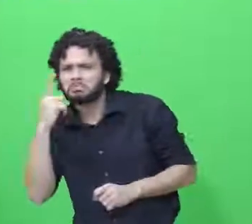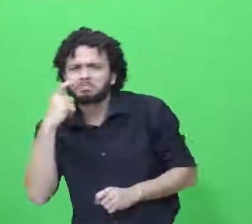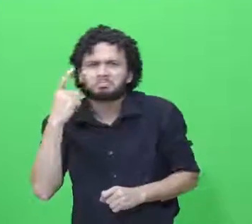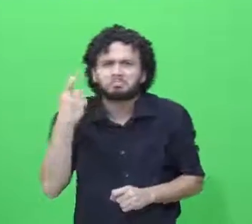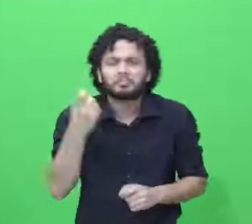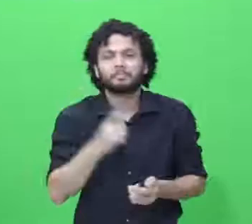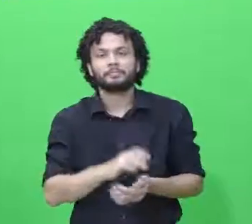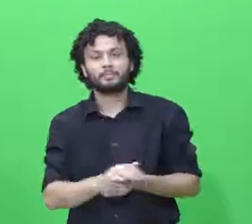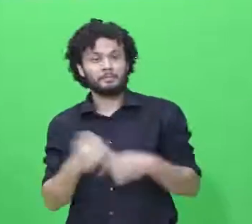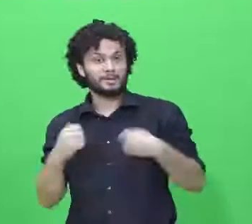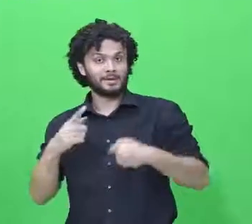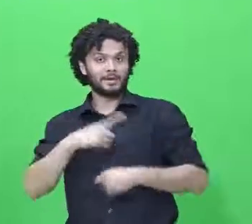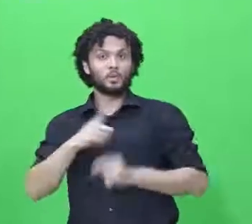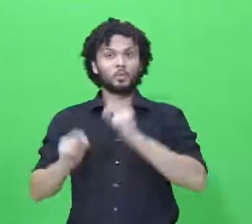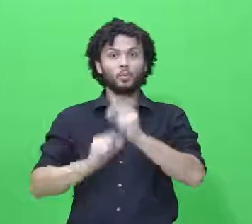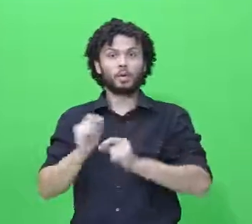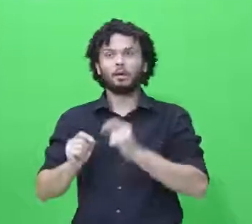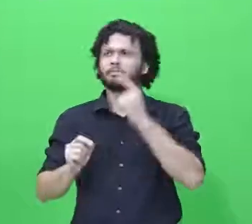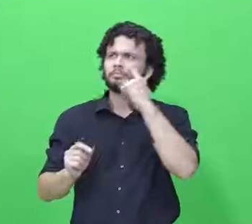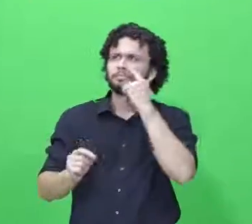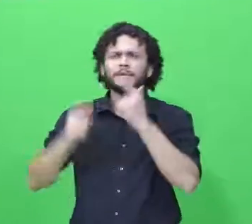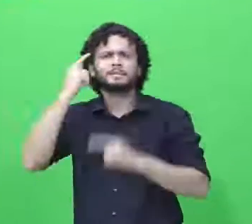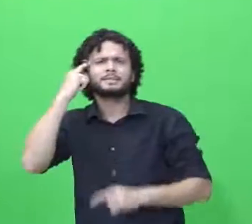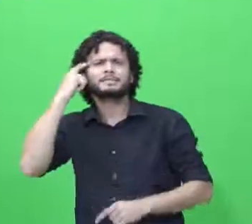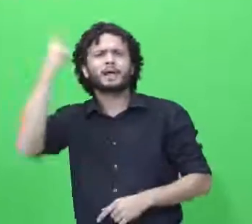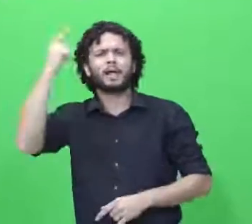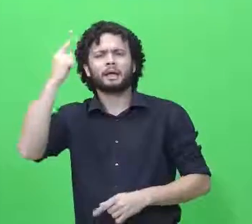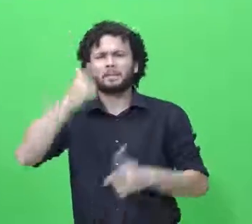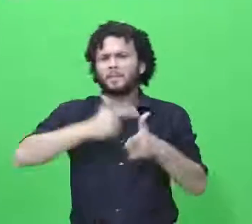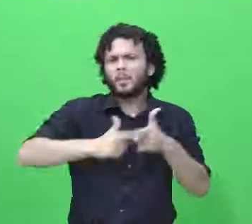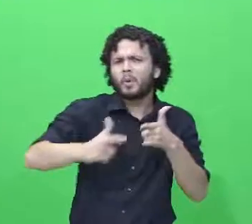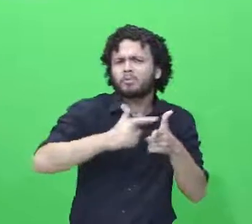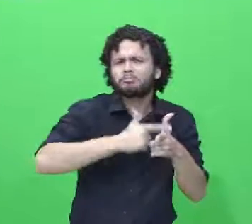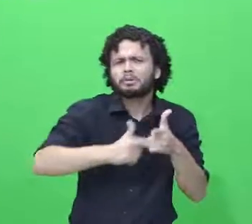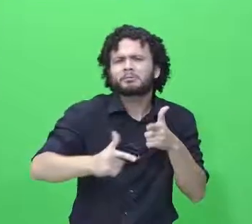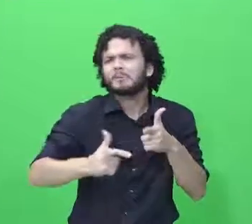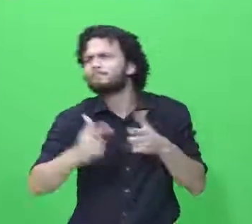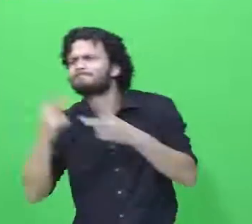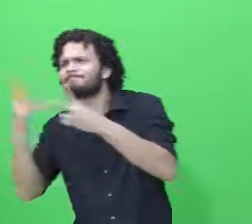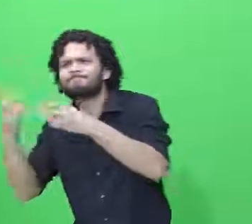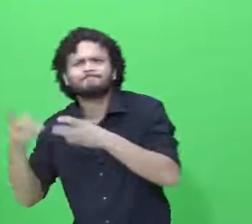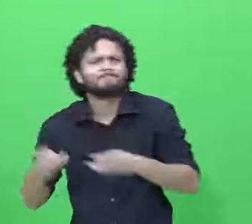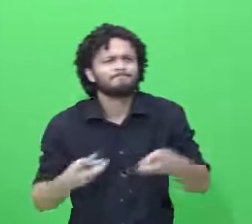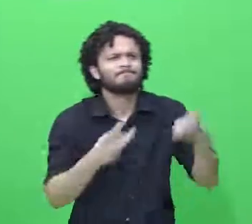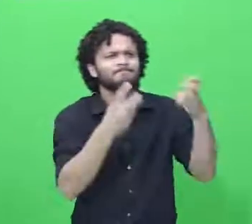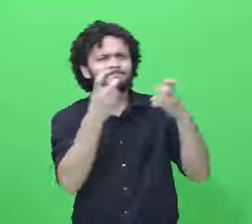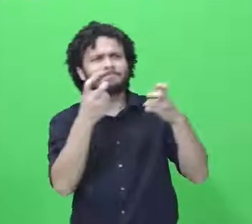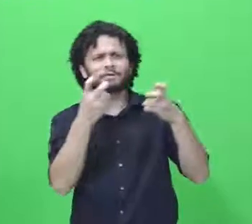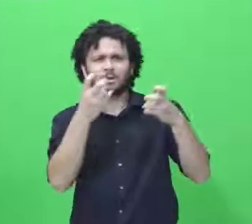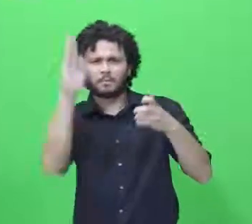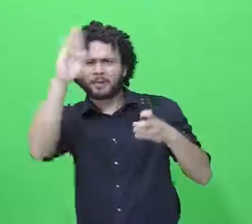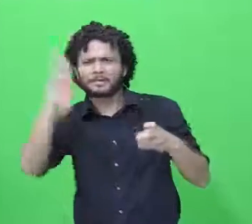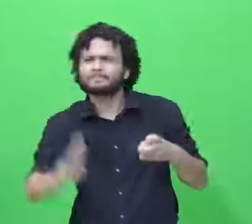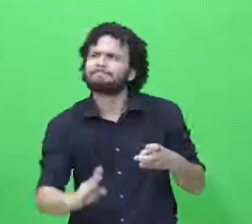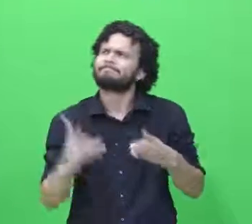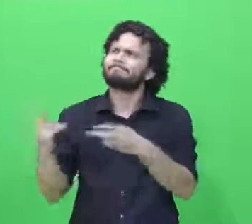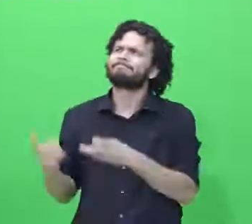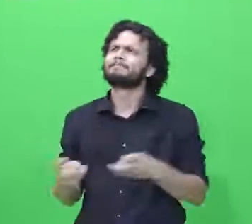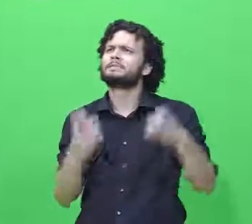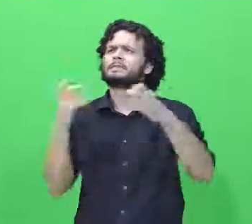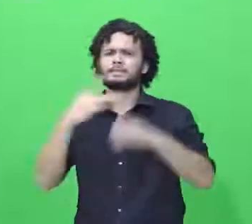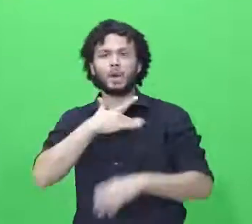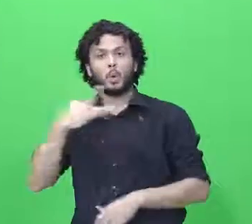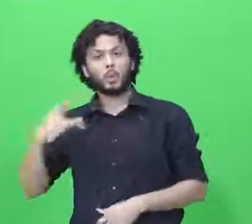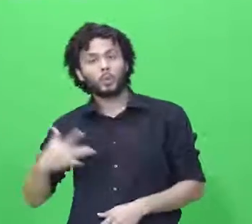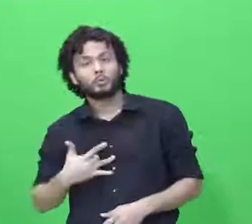que ter, primeiramente, uma ideia original de uma problemática, de uma dificuldade que ele percebe a nível nacional, relacionada à